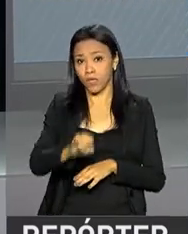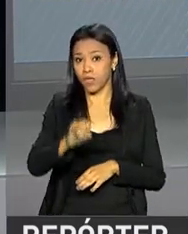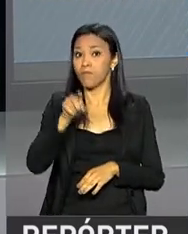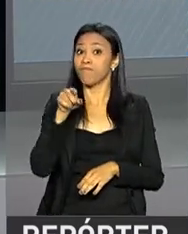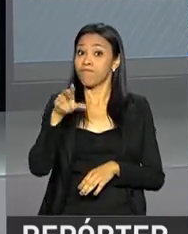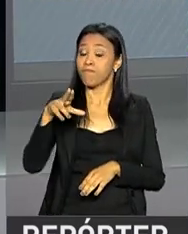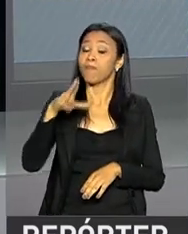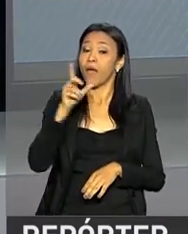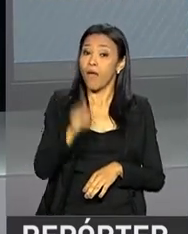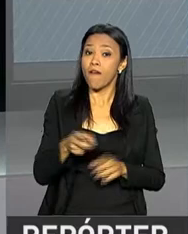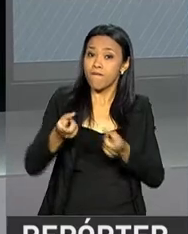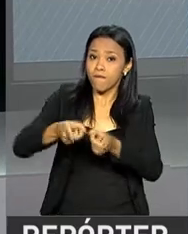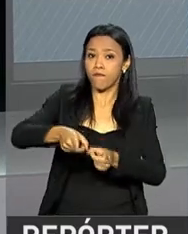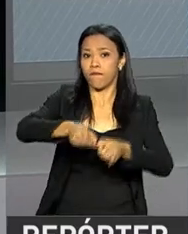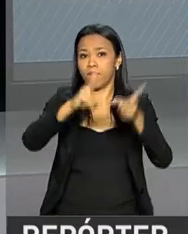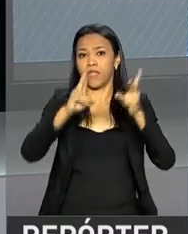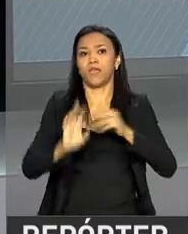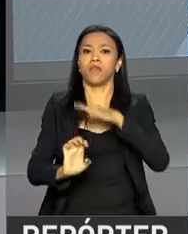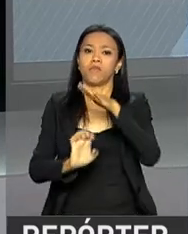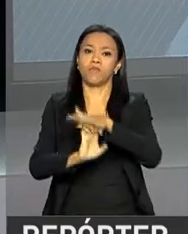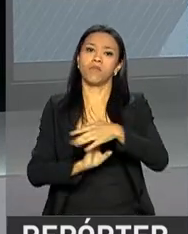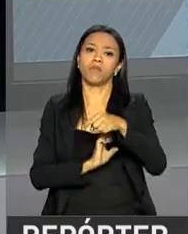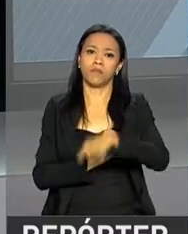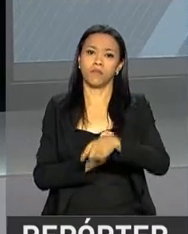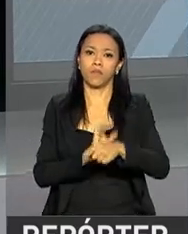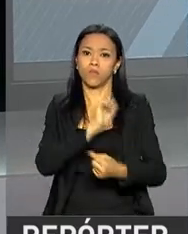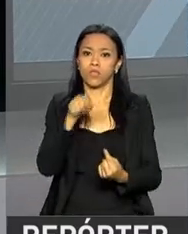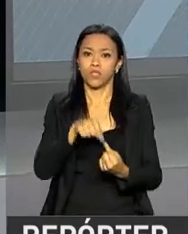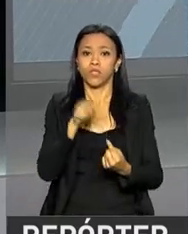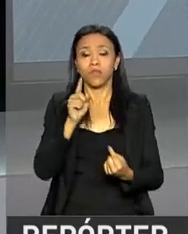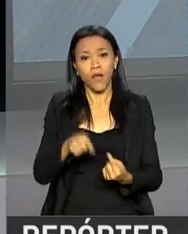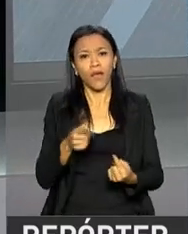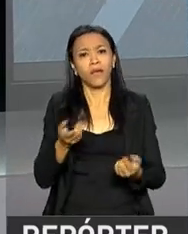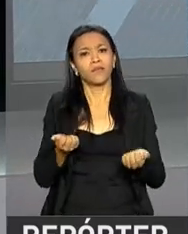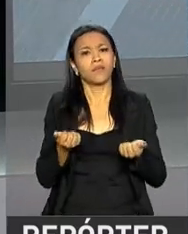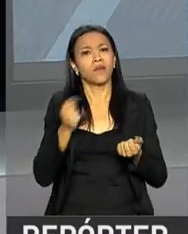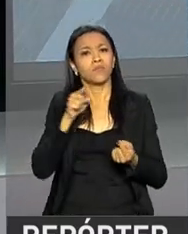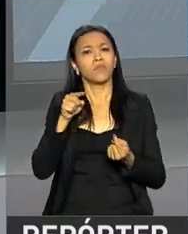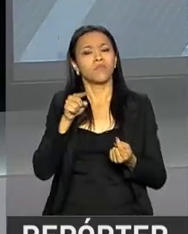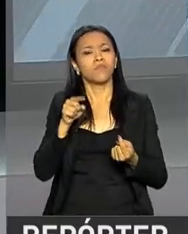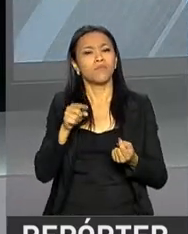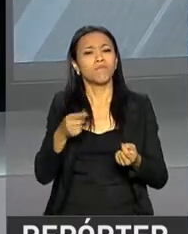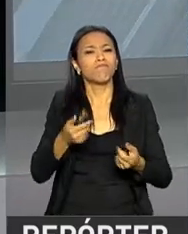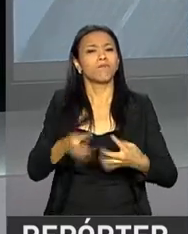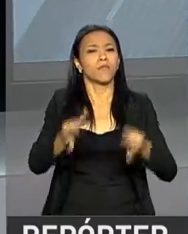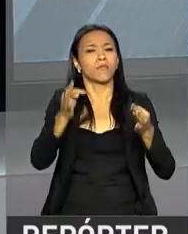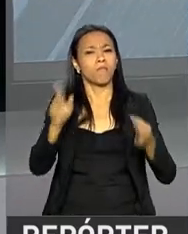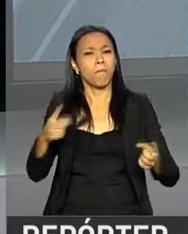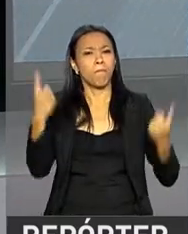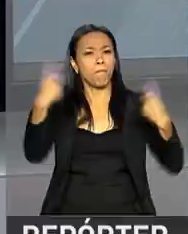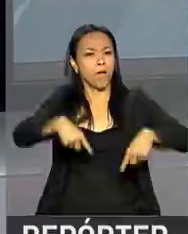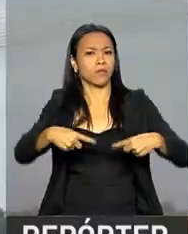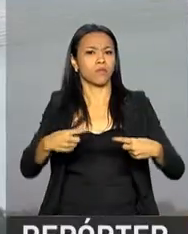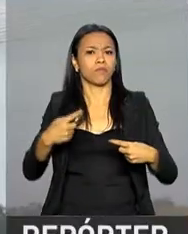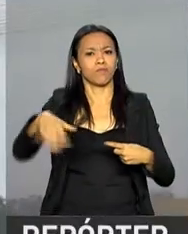da Eletrobras. A operação tem por objetivo modernizar e deixar a empresa mais competitiva.